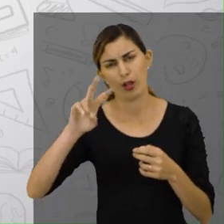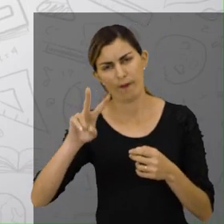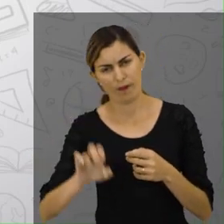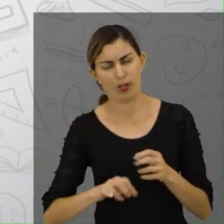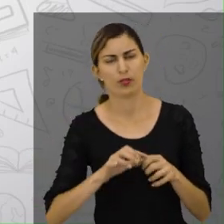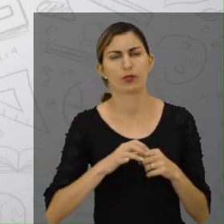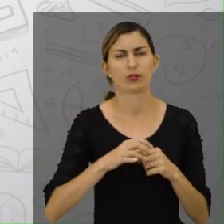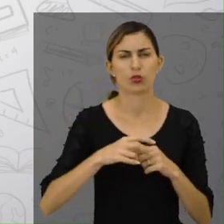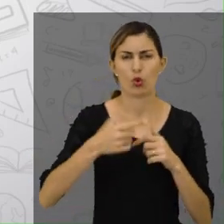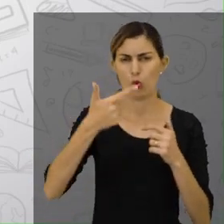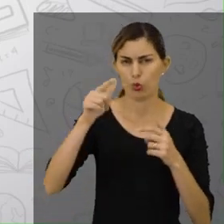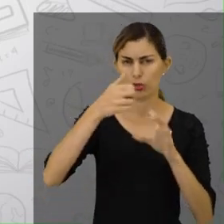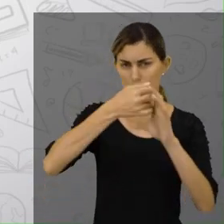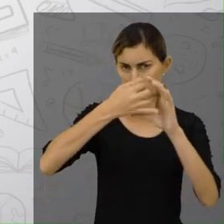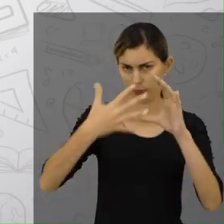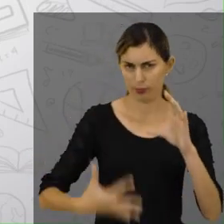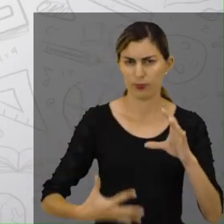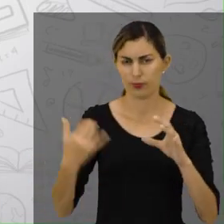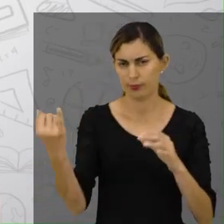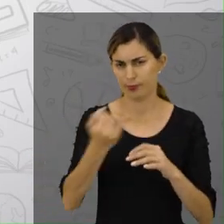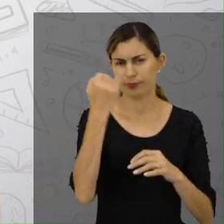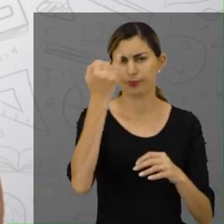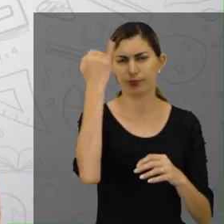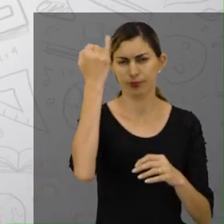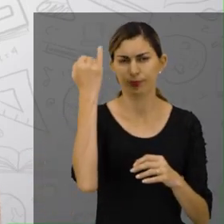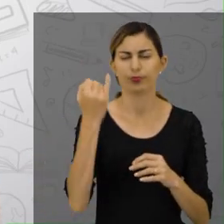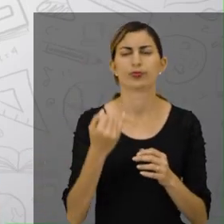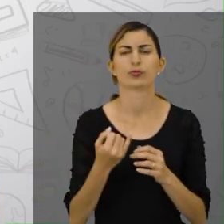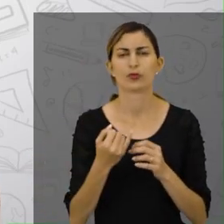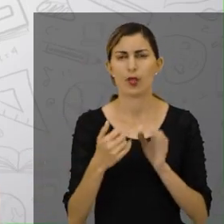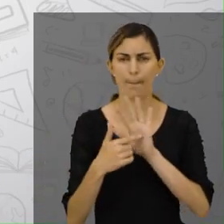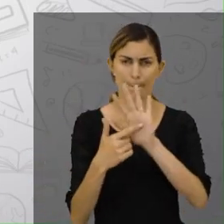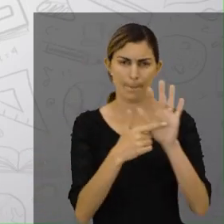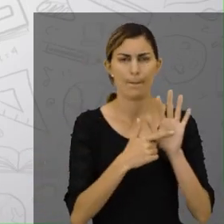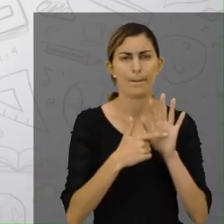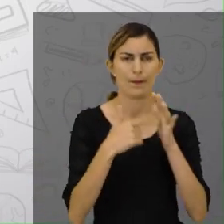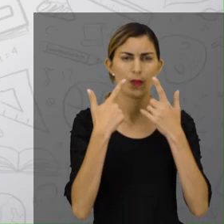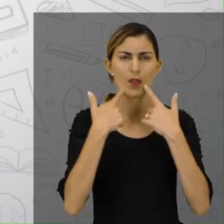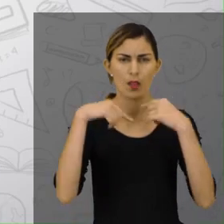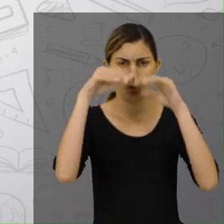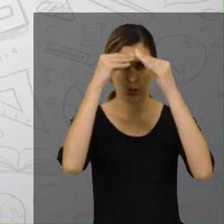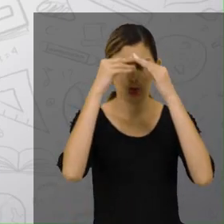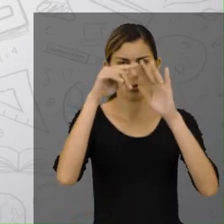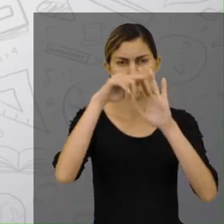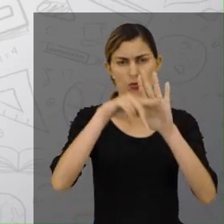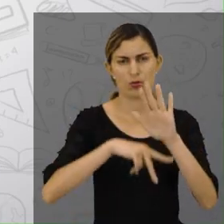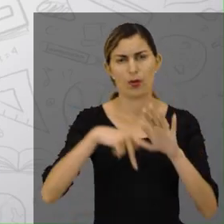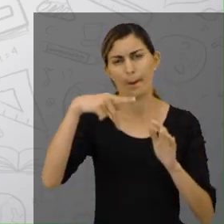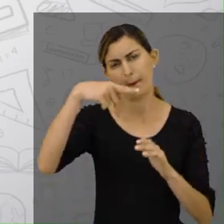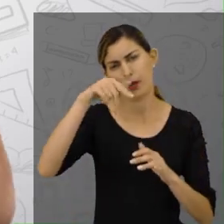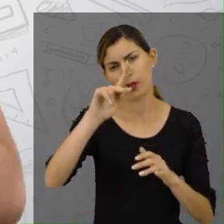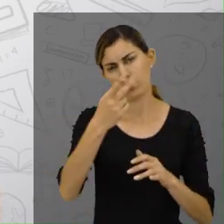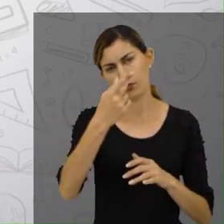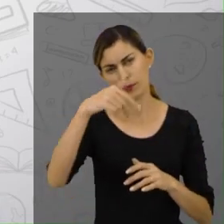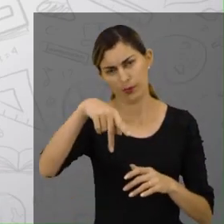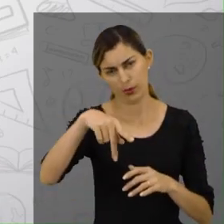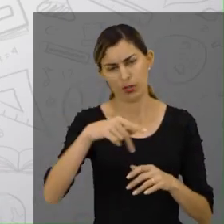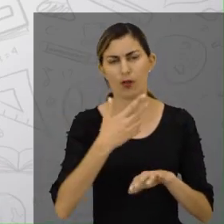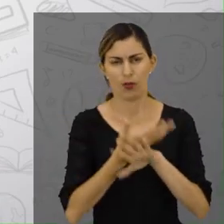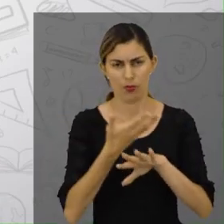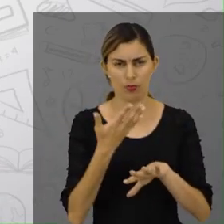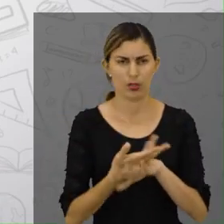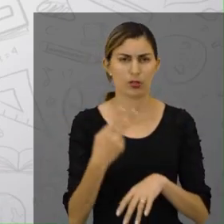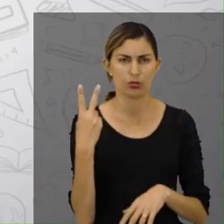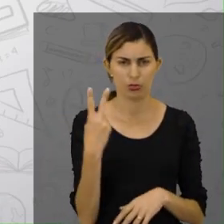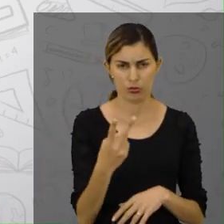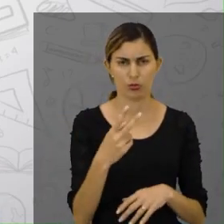each. Outra característica muito importante presente na linguagem PHP, que veremos nessa